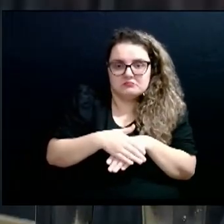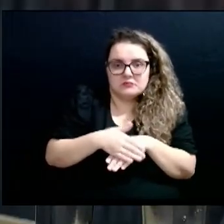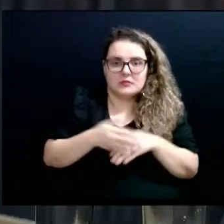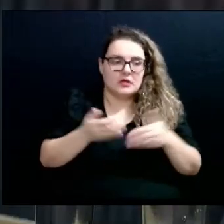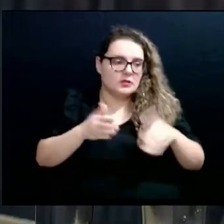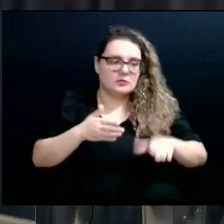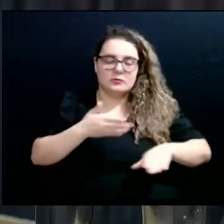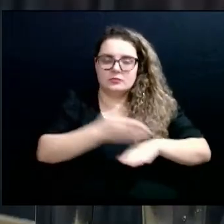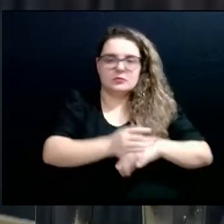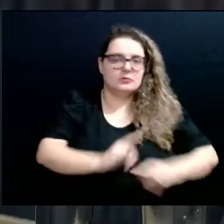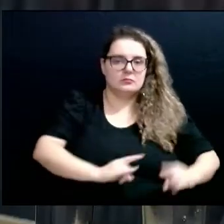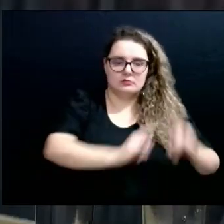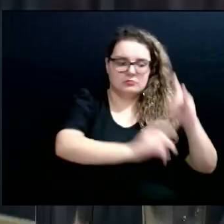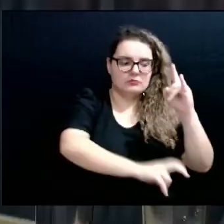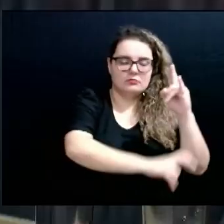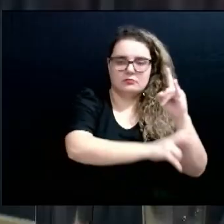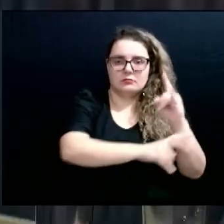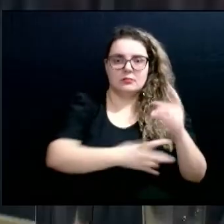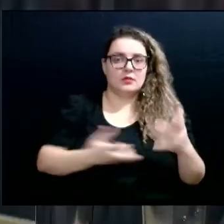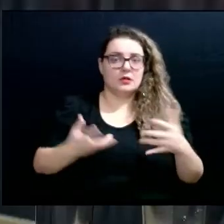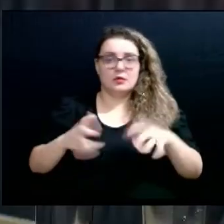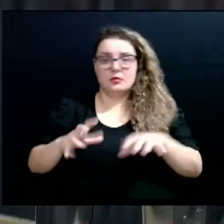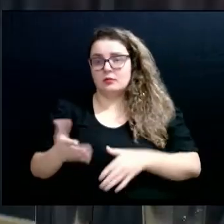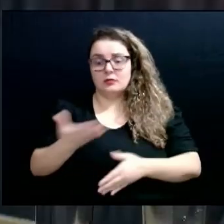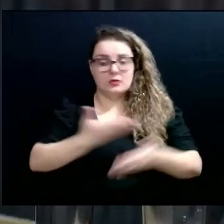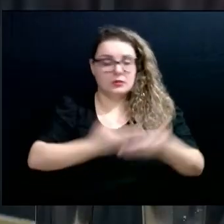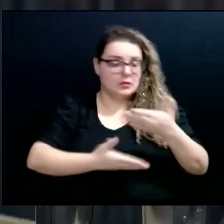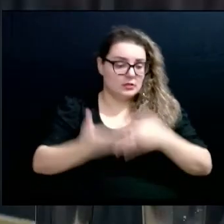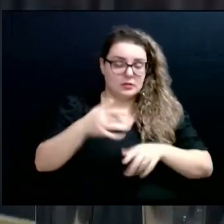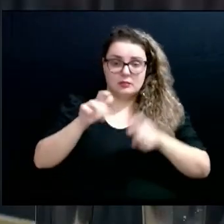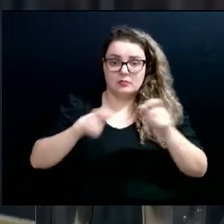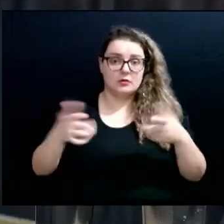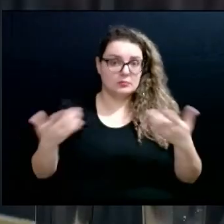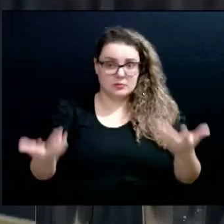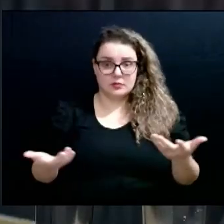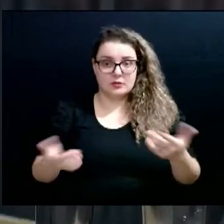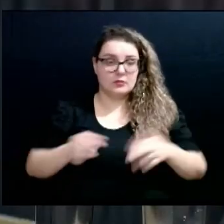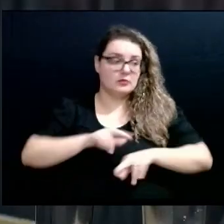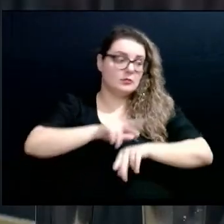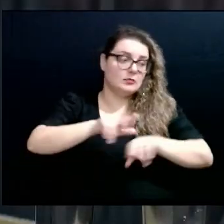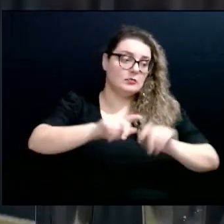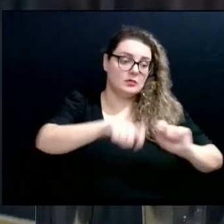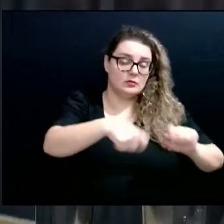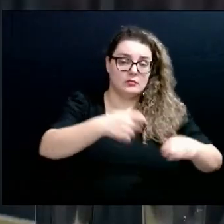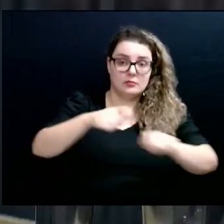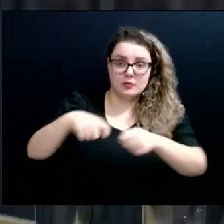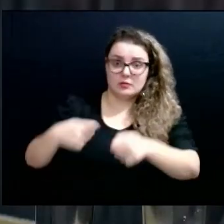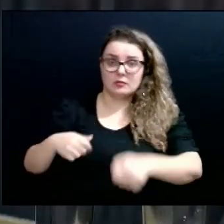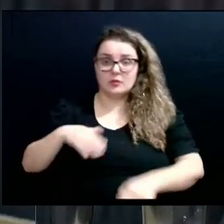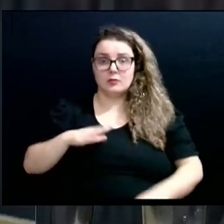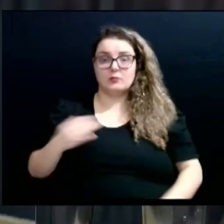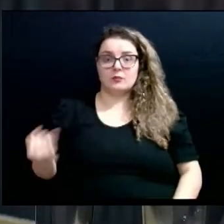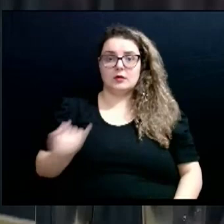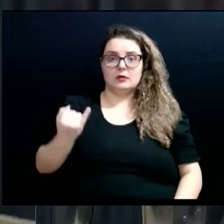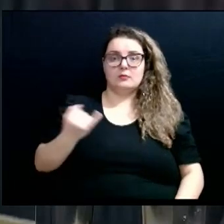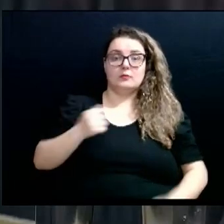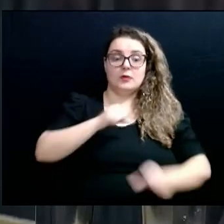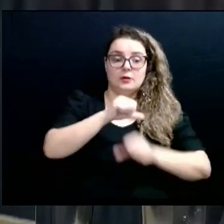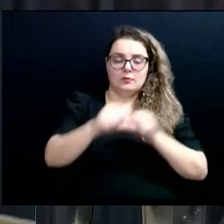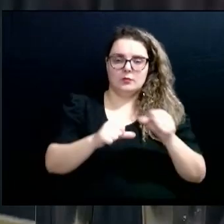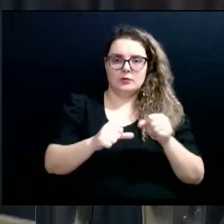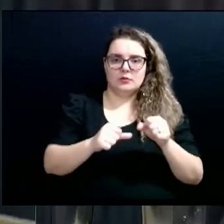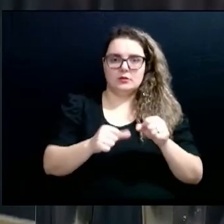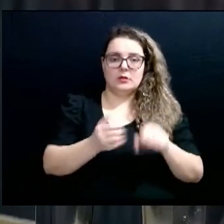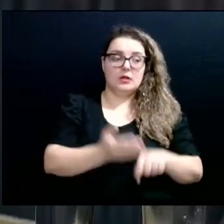elevador, não quer mais interagir com as pessoas, enfim. São diversos sinais, mas o mais importante é essa mudança de comportamento,